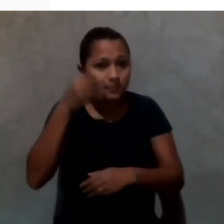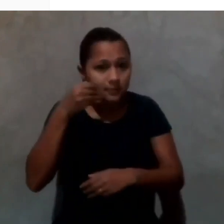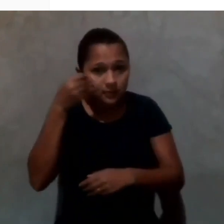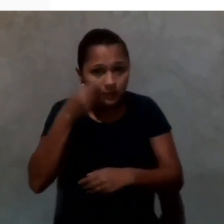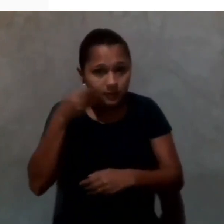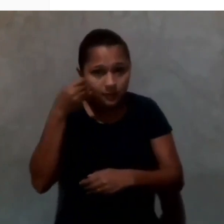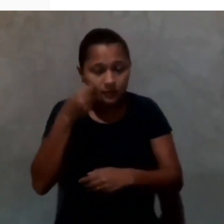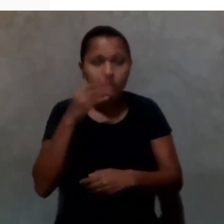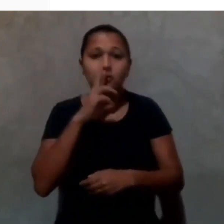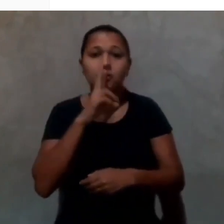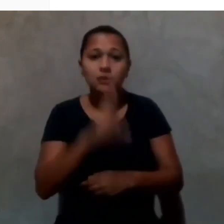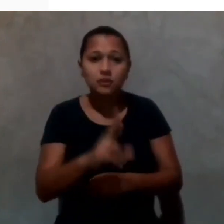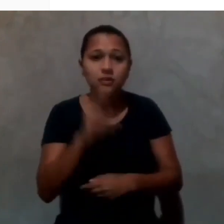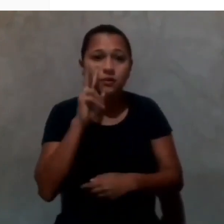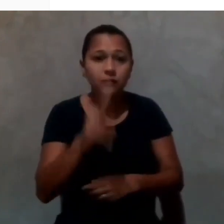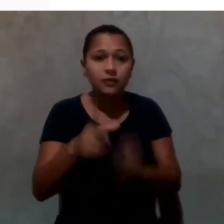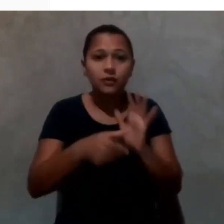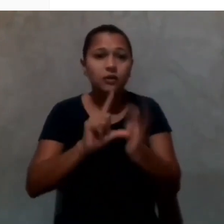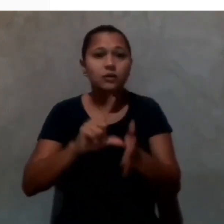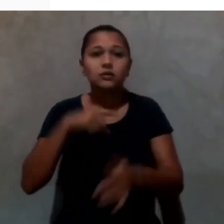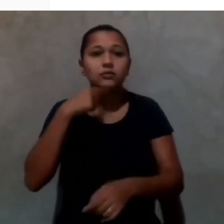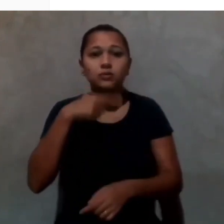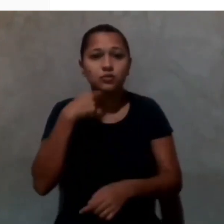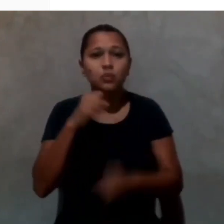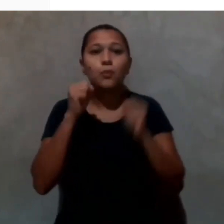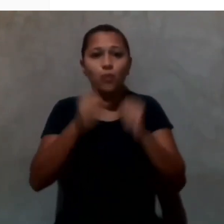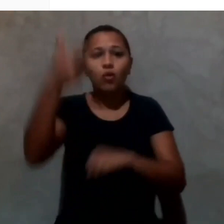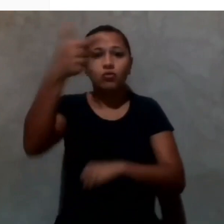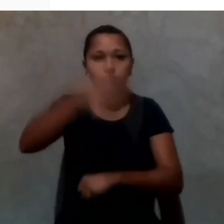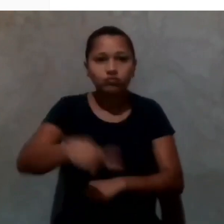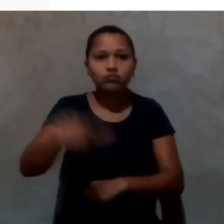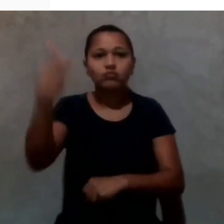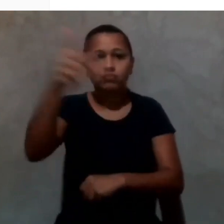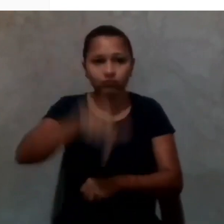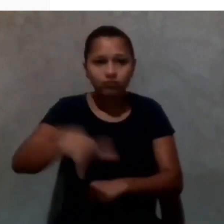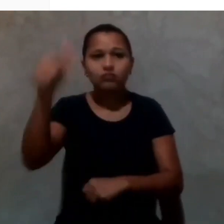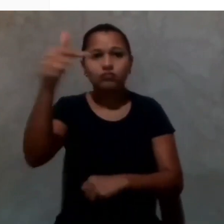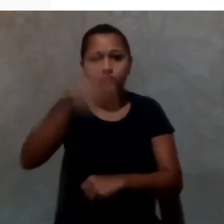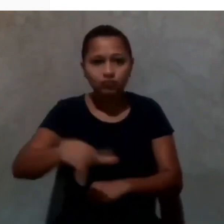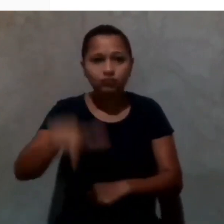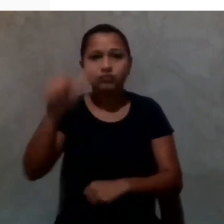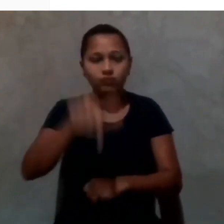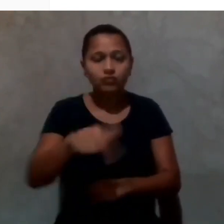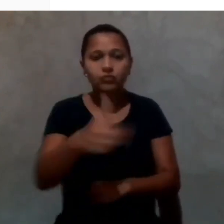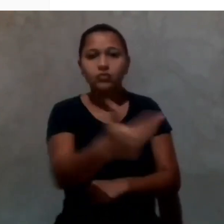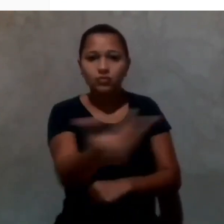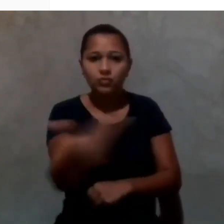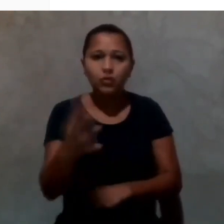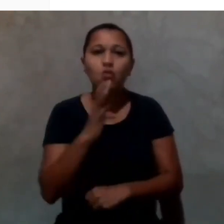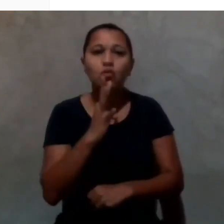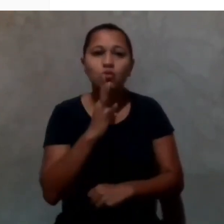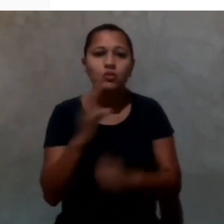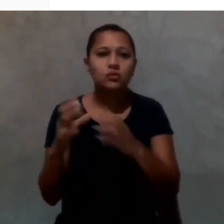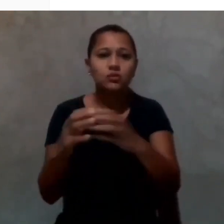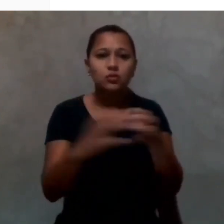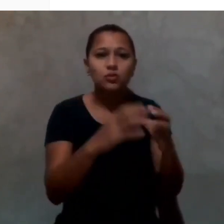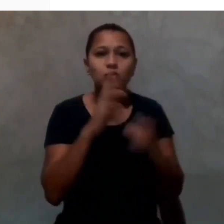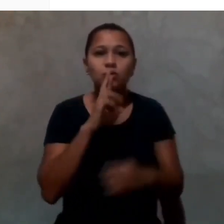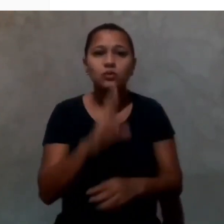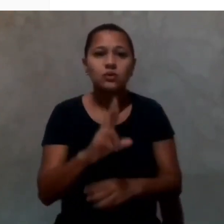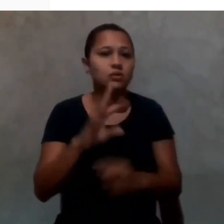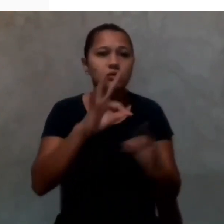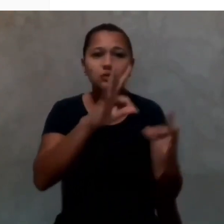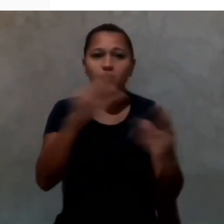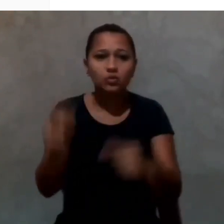vezes nas mesmas condições e conhecer o conjunto de todos os resultados possíveis. Nos experimentos, lançamento de um dado, que